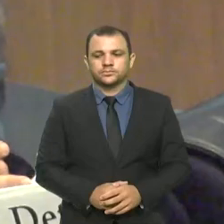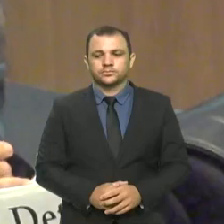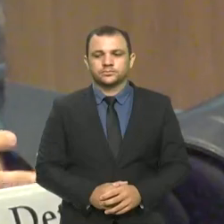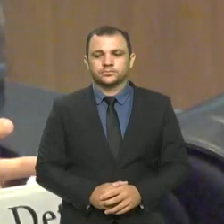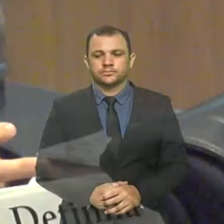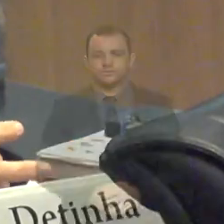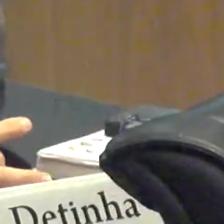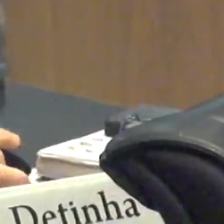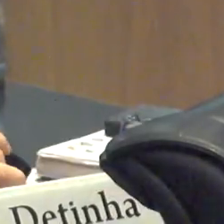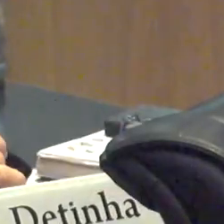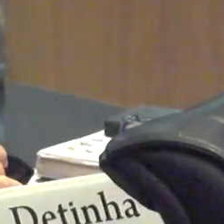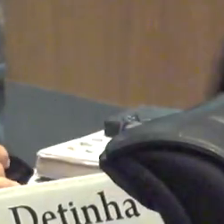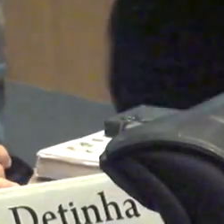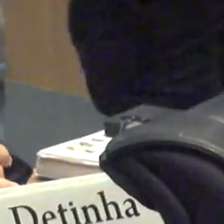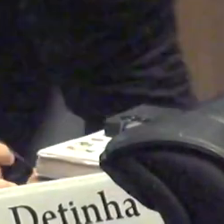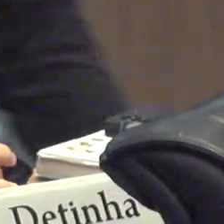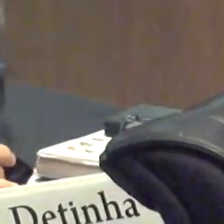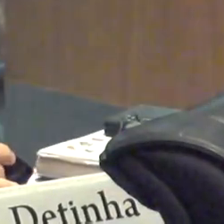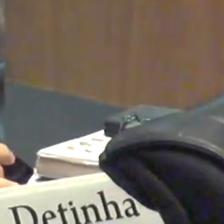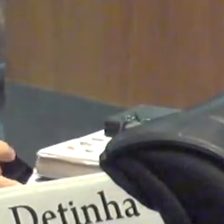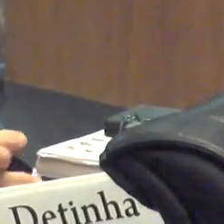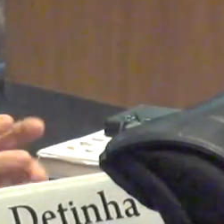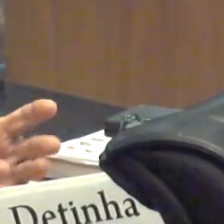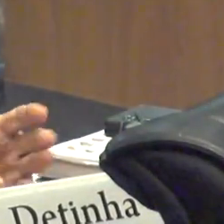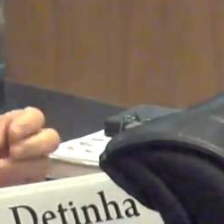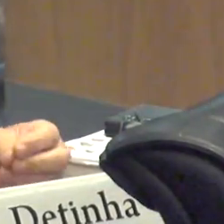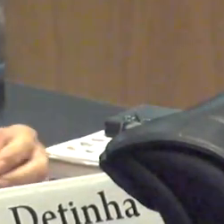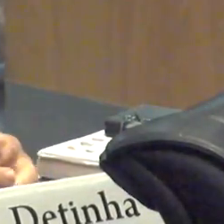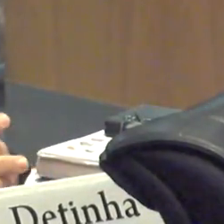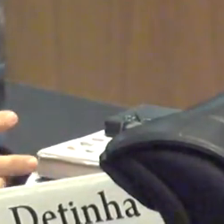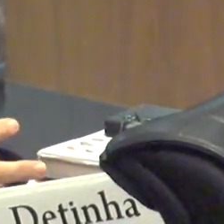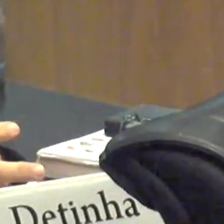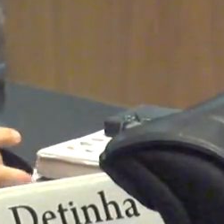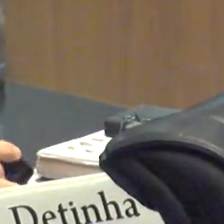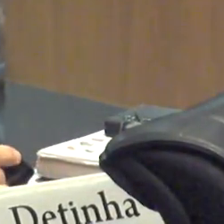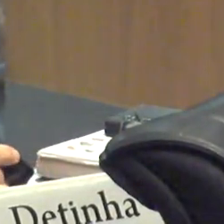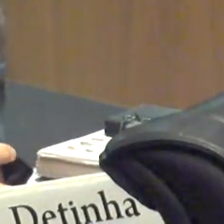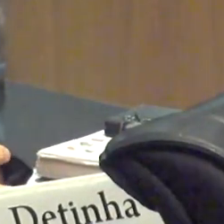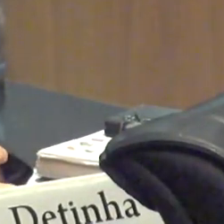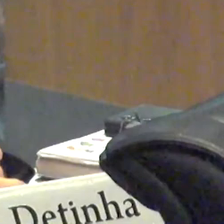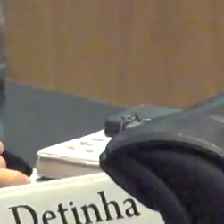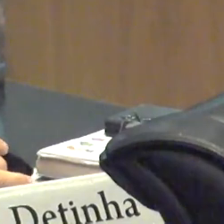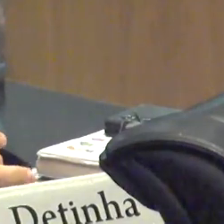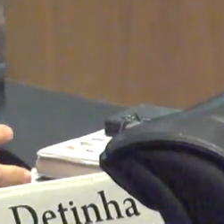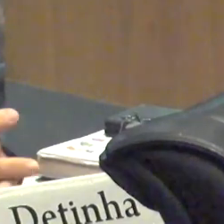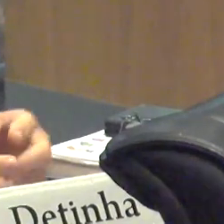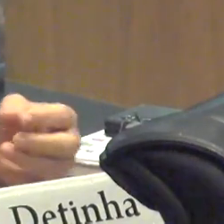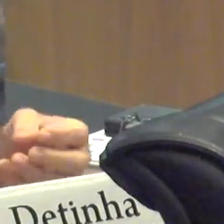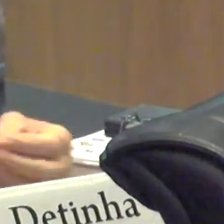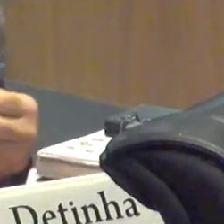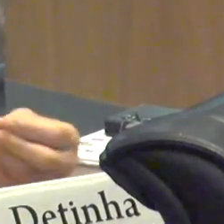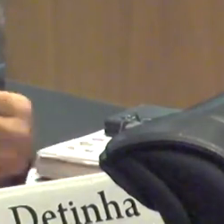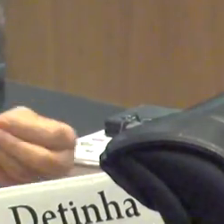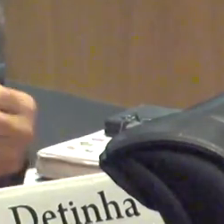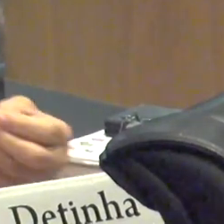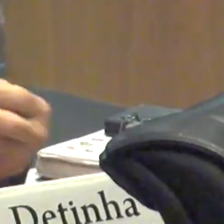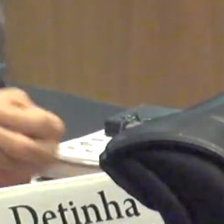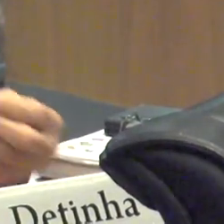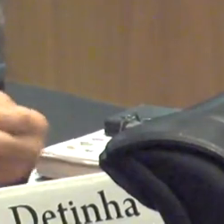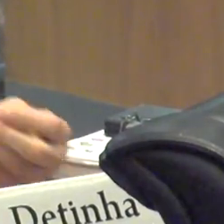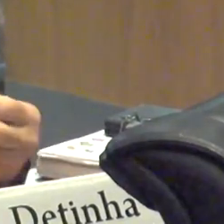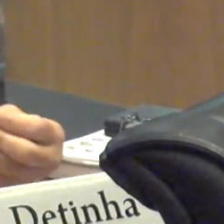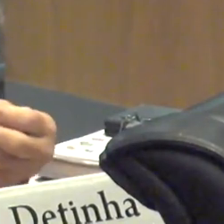verdade, faltou cuidado nessa licitação, porque uma empresa que vai participar de uma licitação sem ela